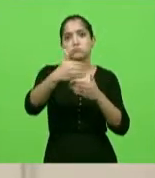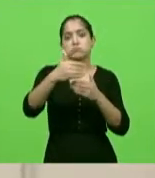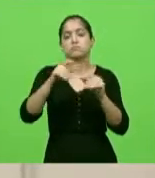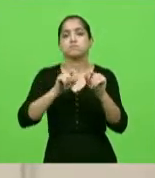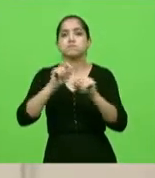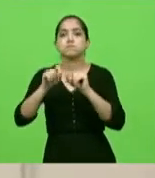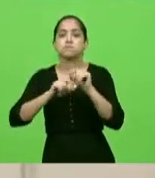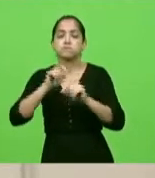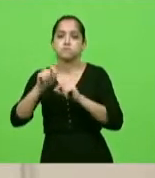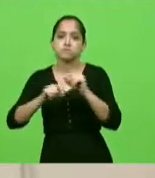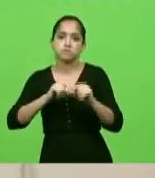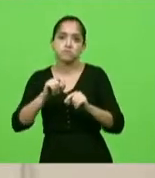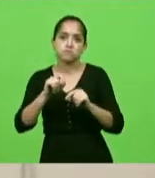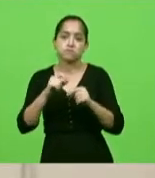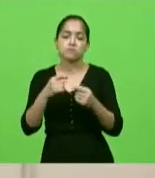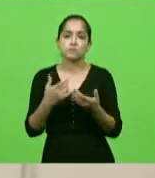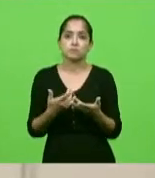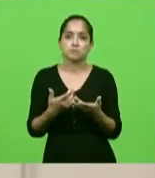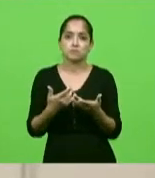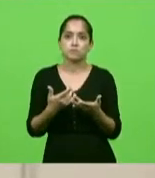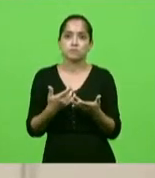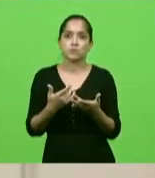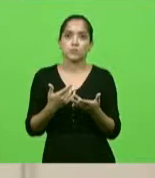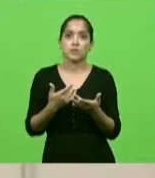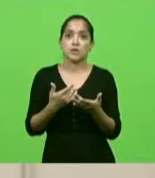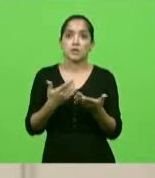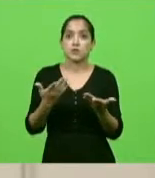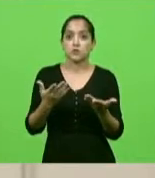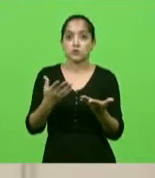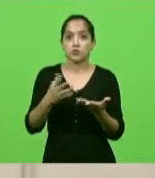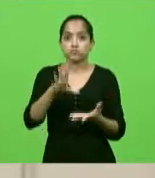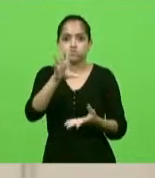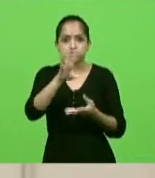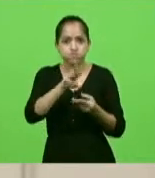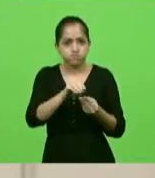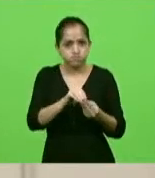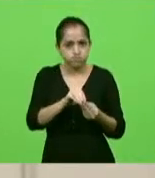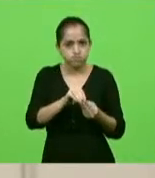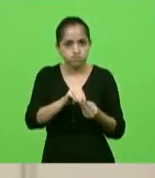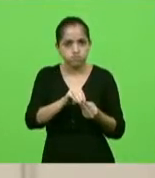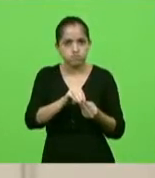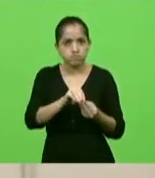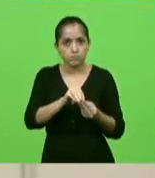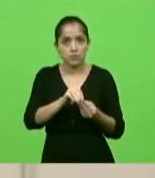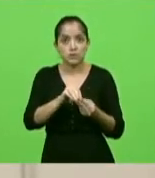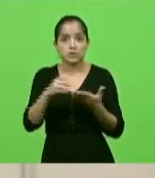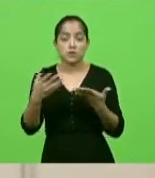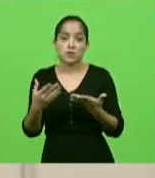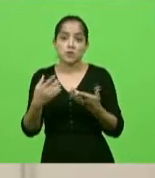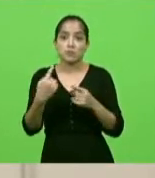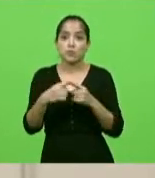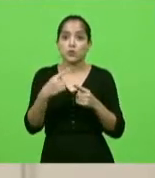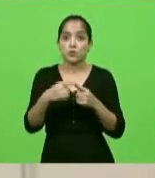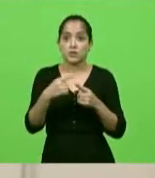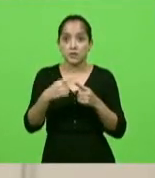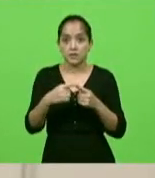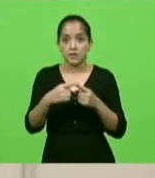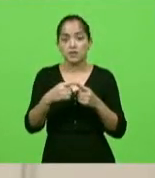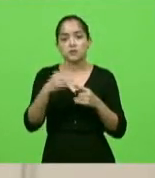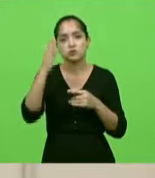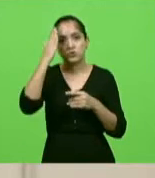por medida de brevidade, estou suprimindo a leitura, até porque os autos são de